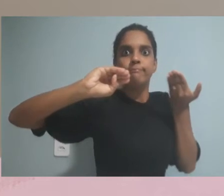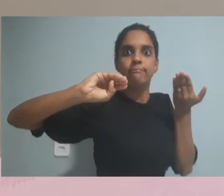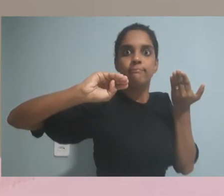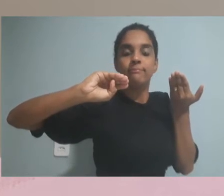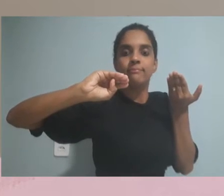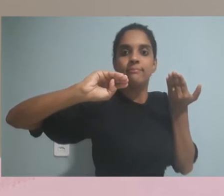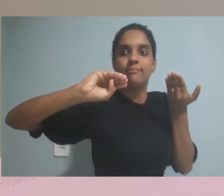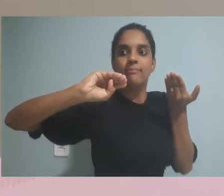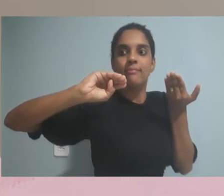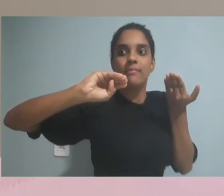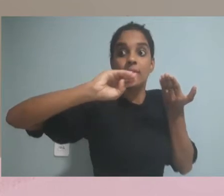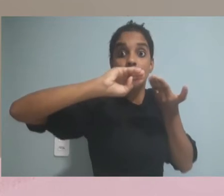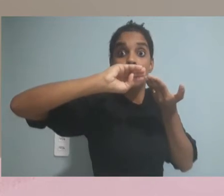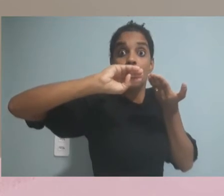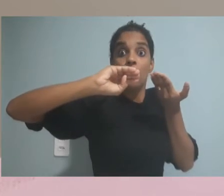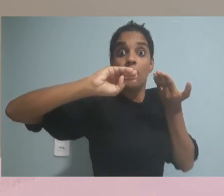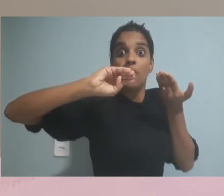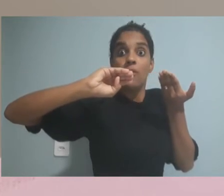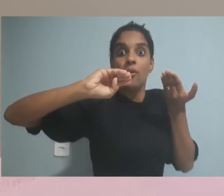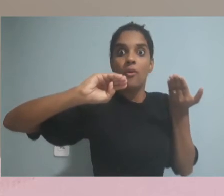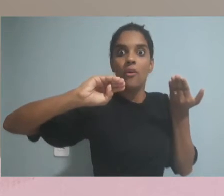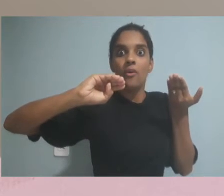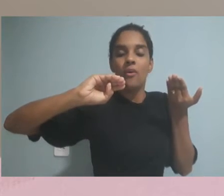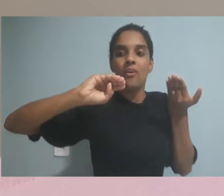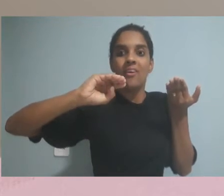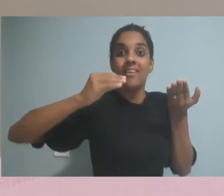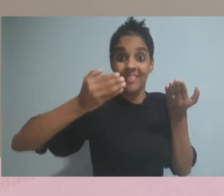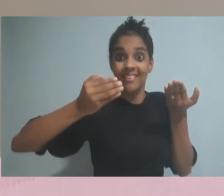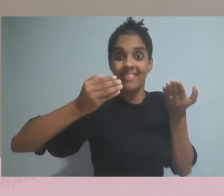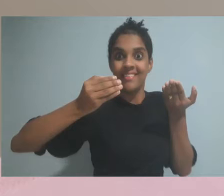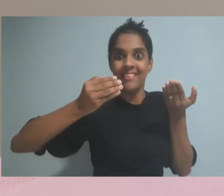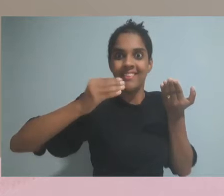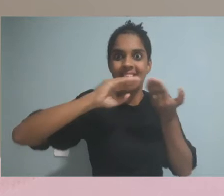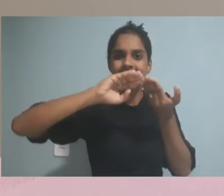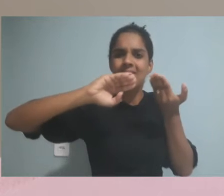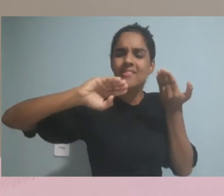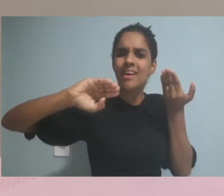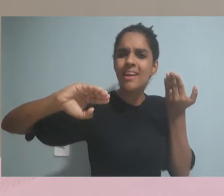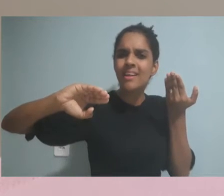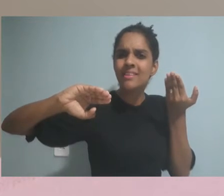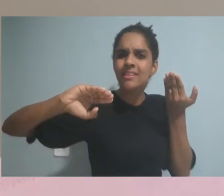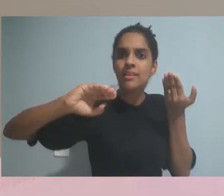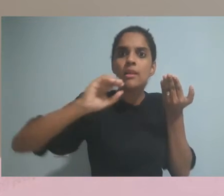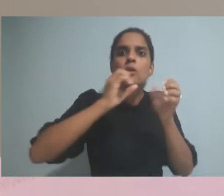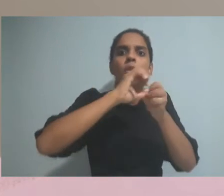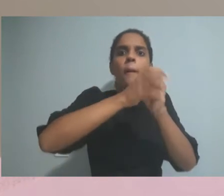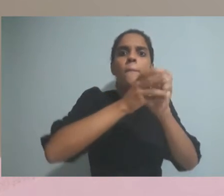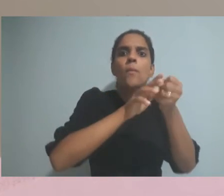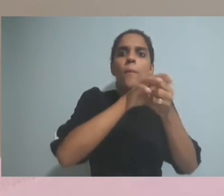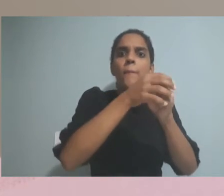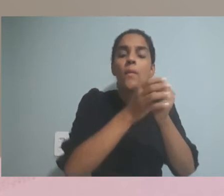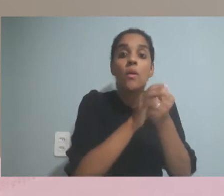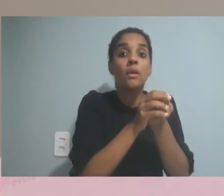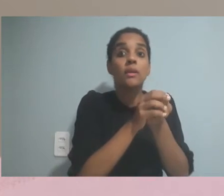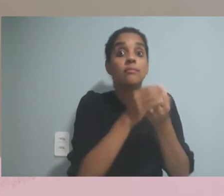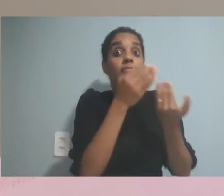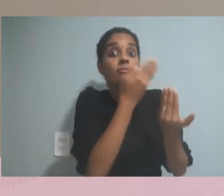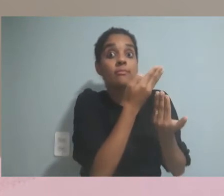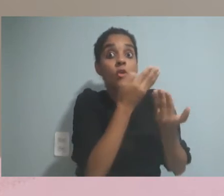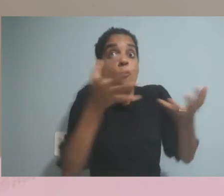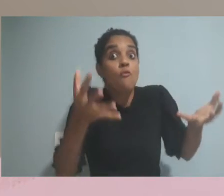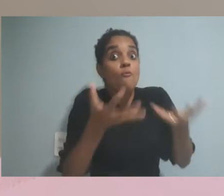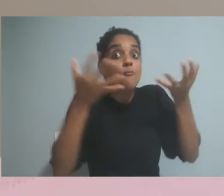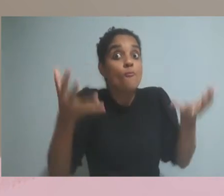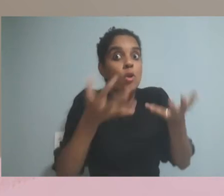separação das cargas na esfera, deixando ela polarizada. A separação inicial da carga da